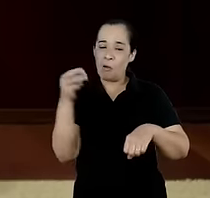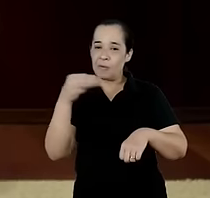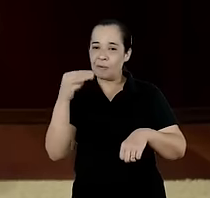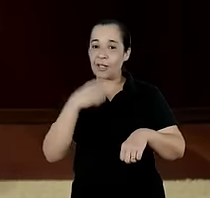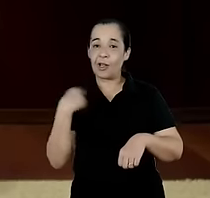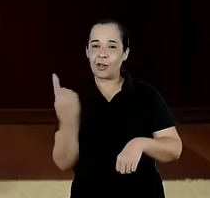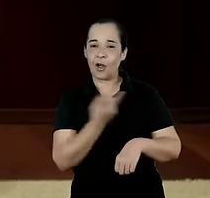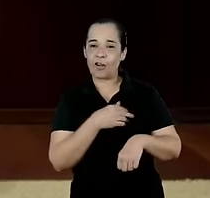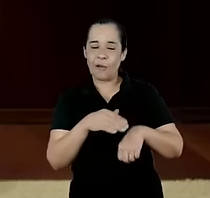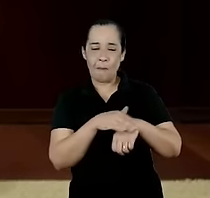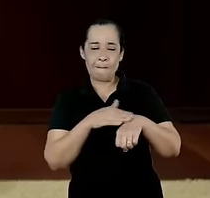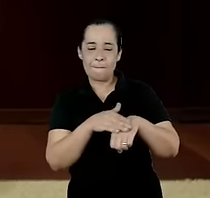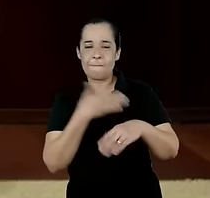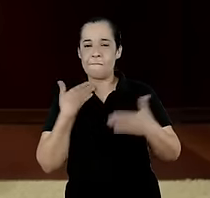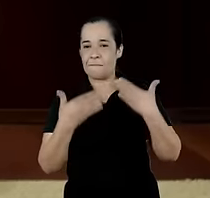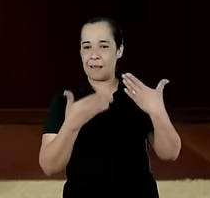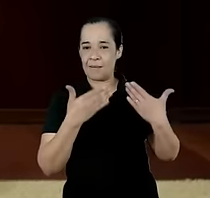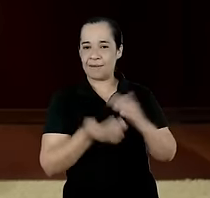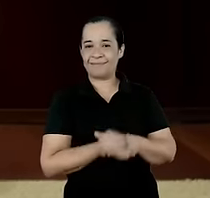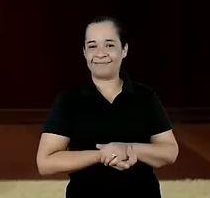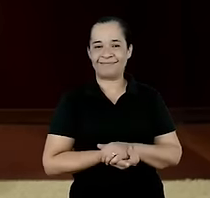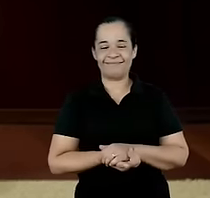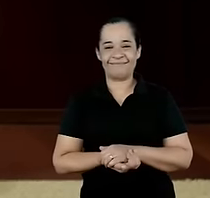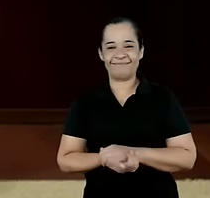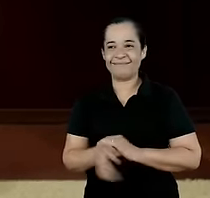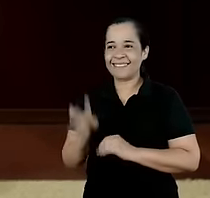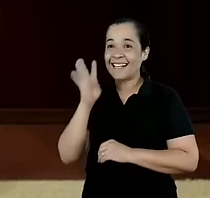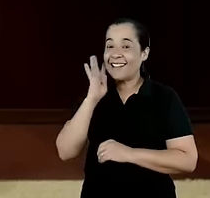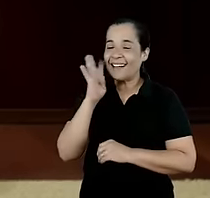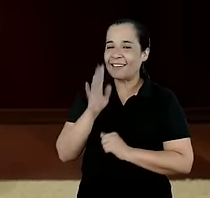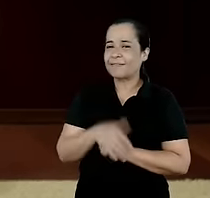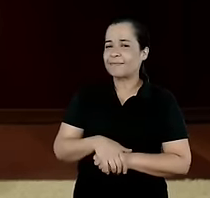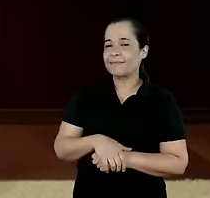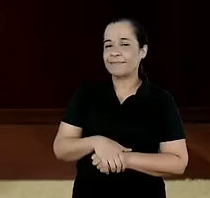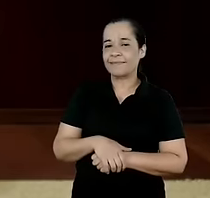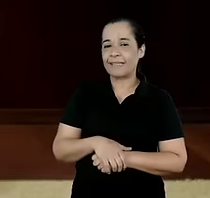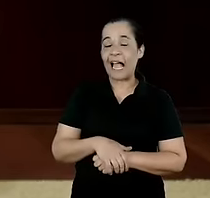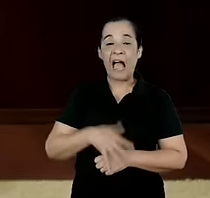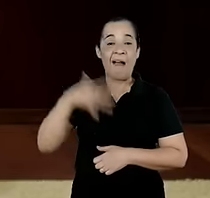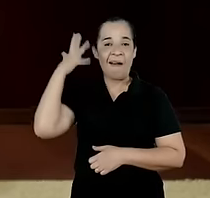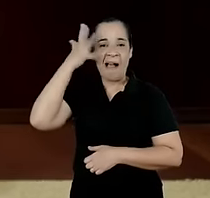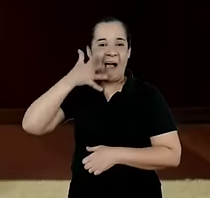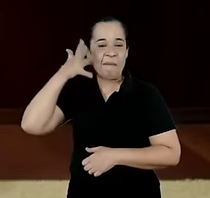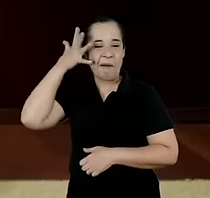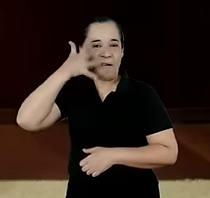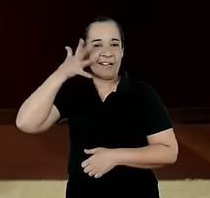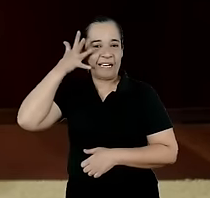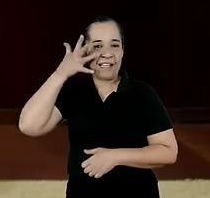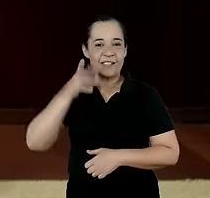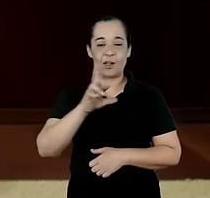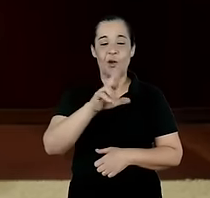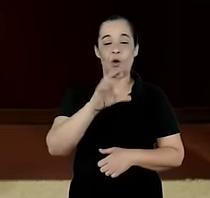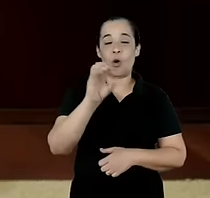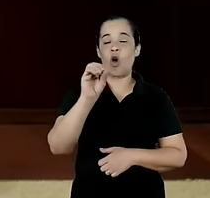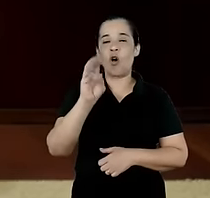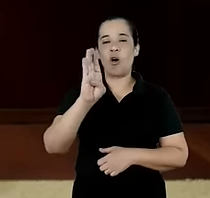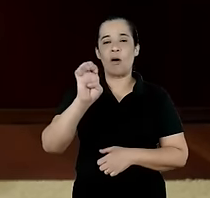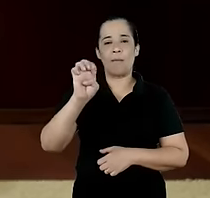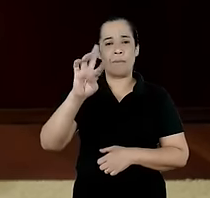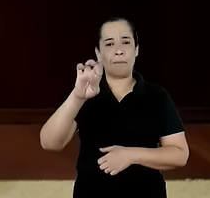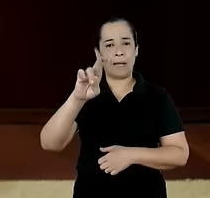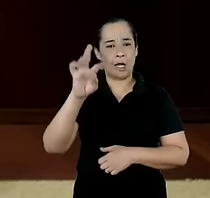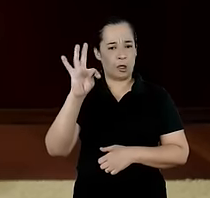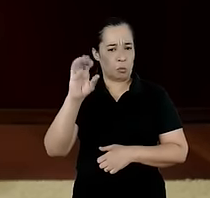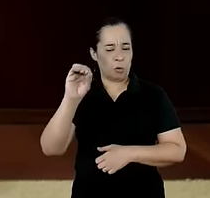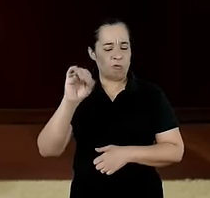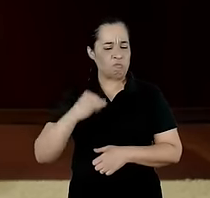um pouco do que a gente já passou legal Rafa bom aí a palestra do do Roberto Campos foi bem rica né uma apresentação